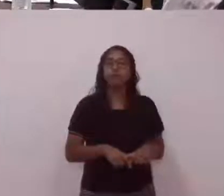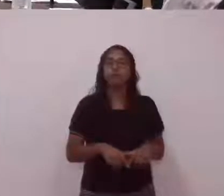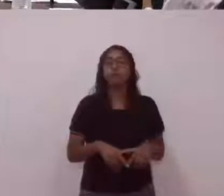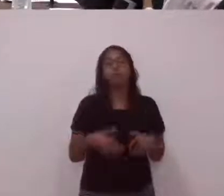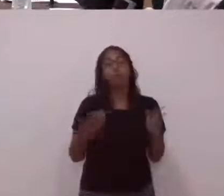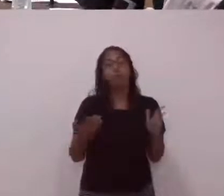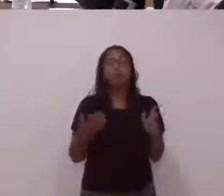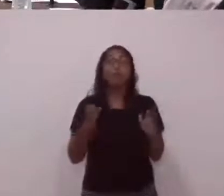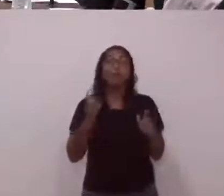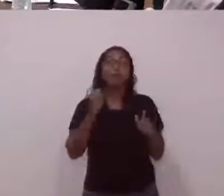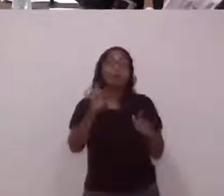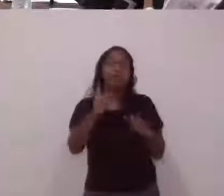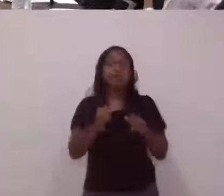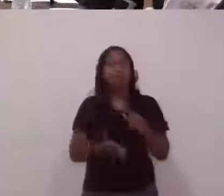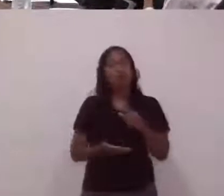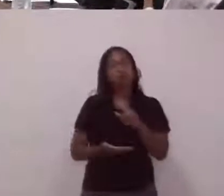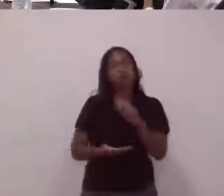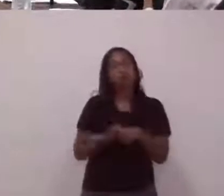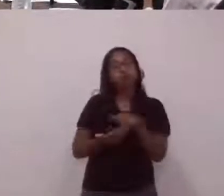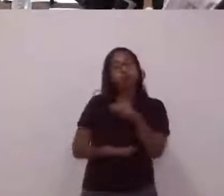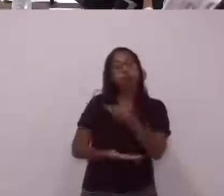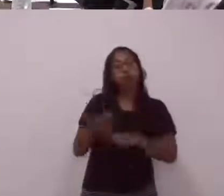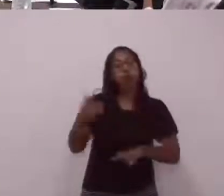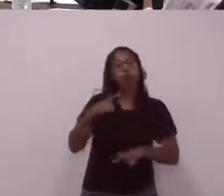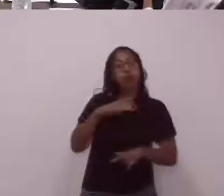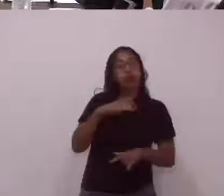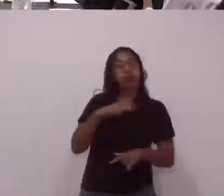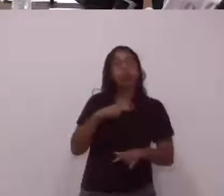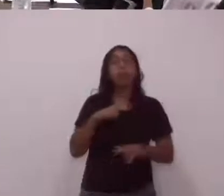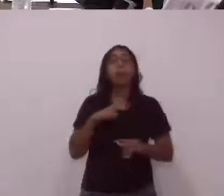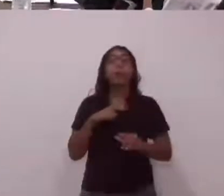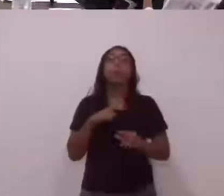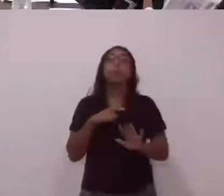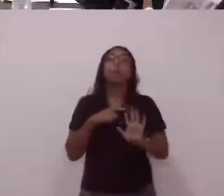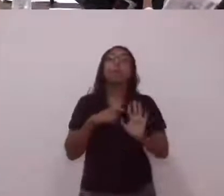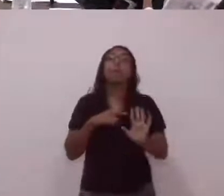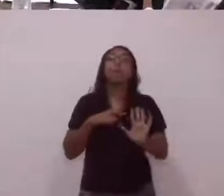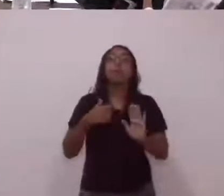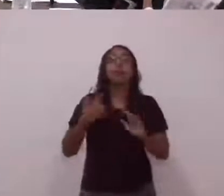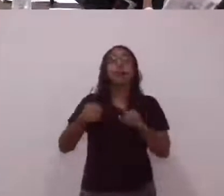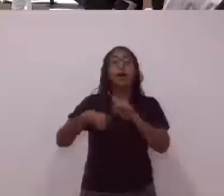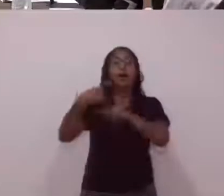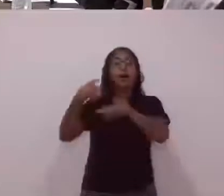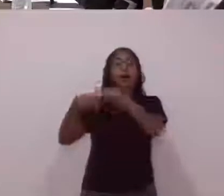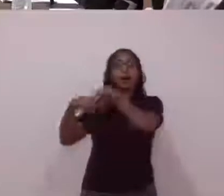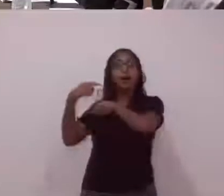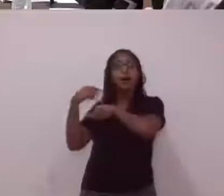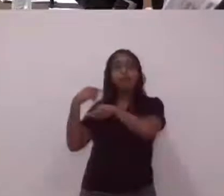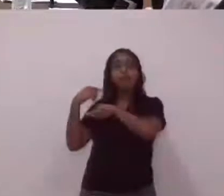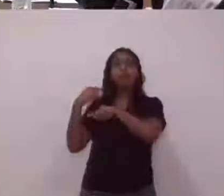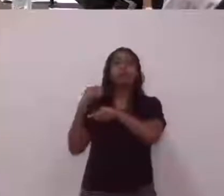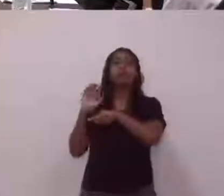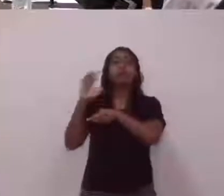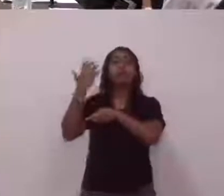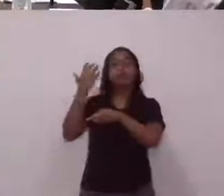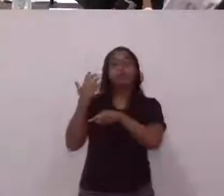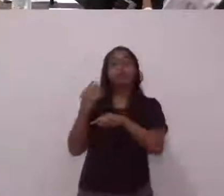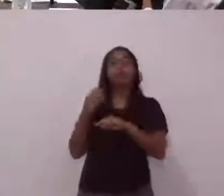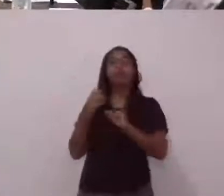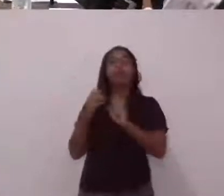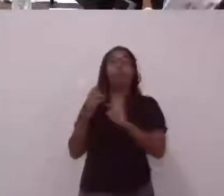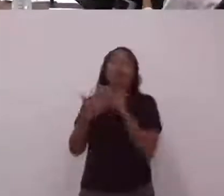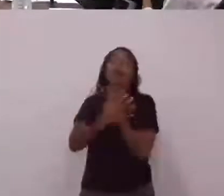convênio pudesse ser celebrado, ulteriormente, ratificando situação que já existe, os demandados